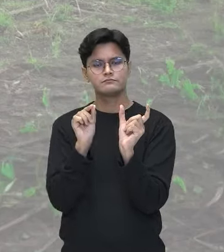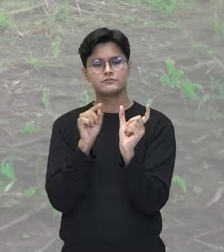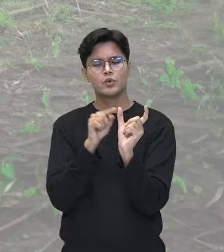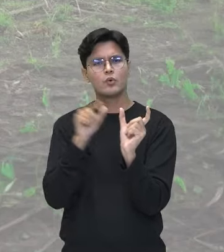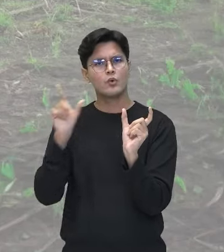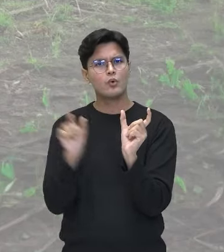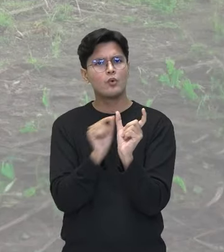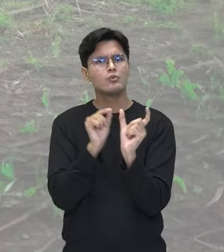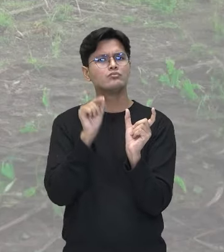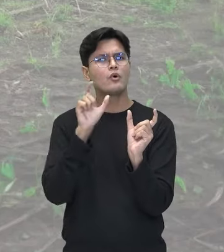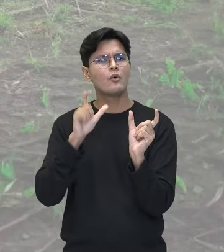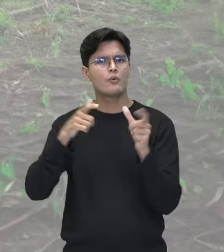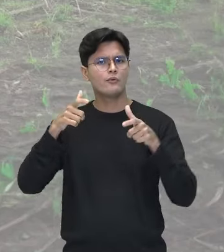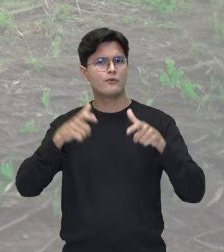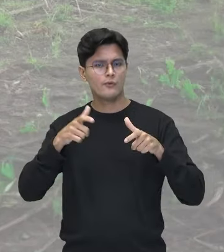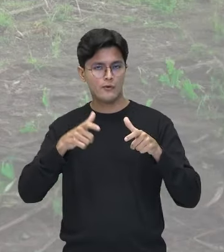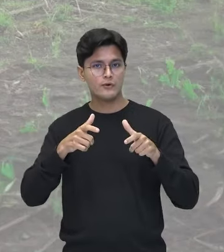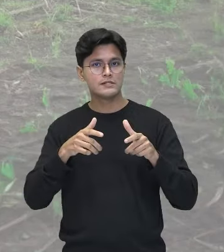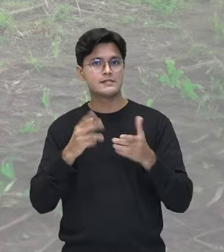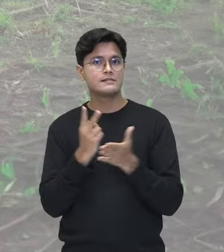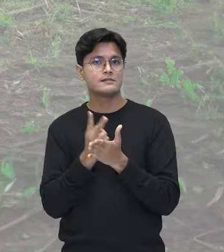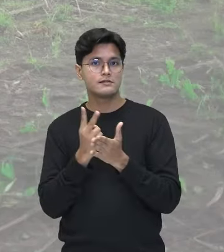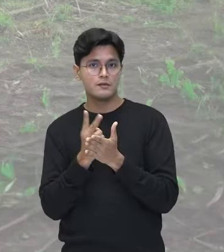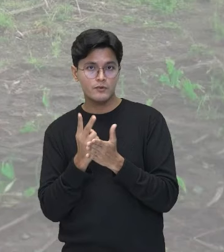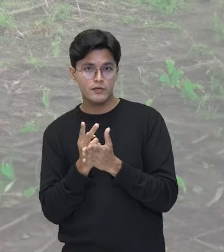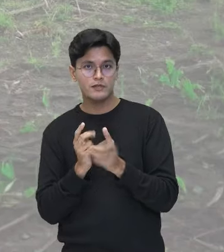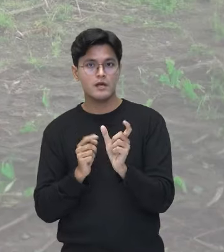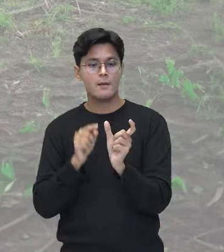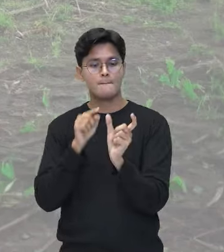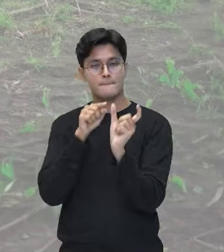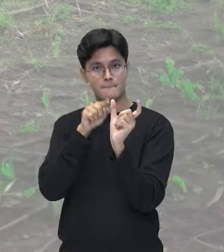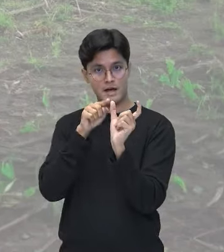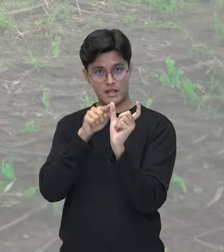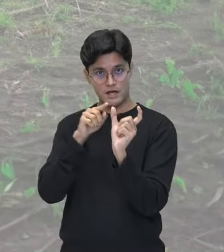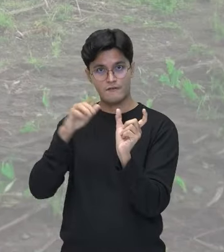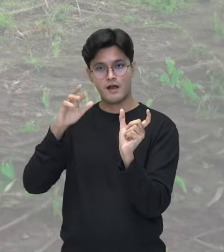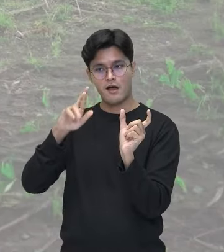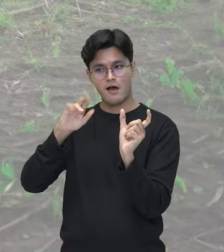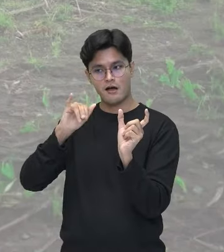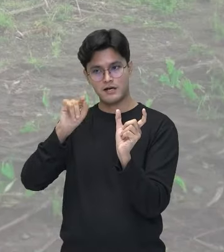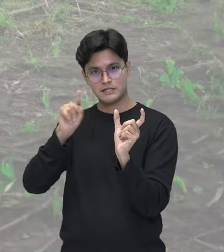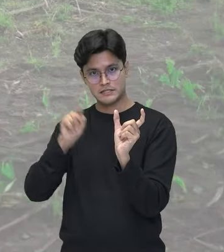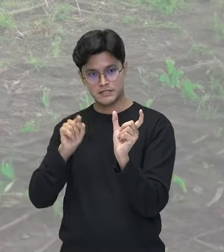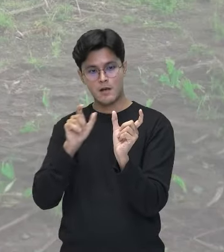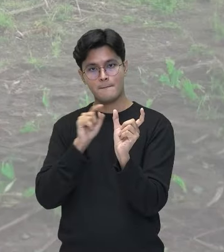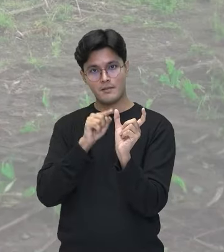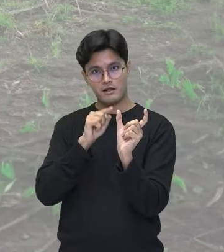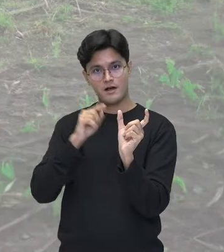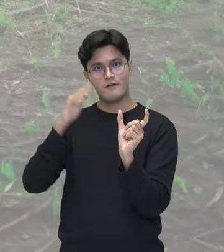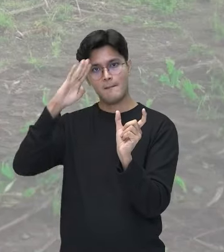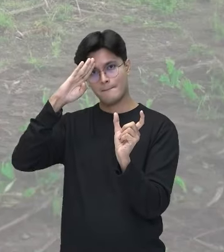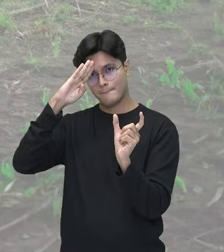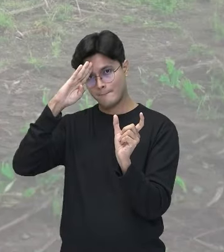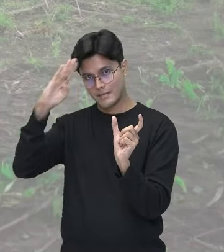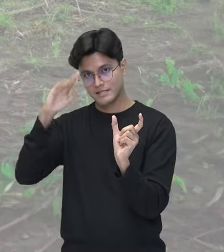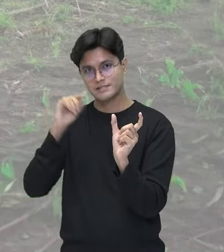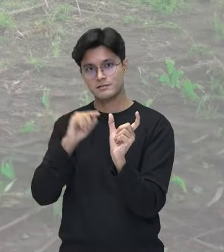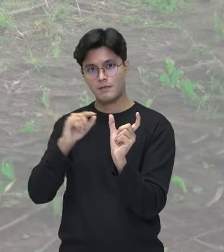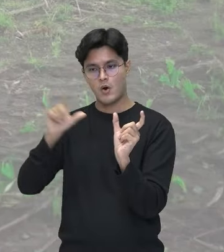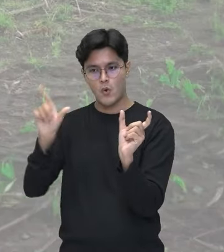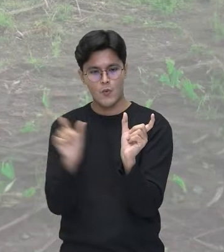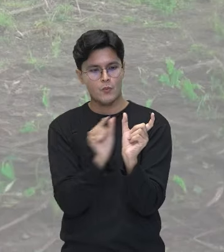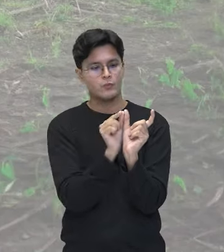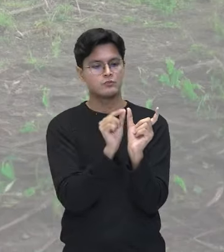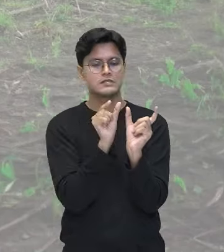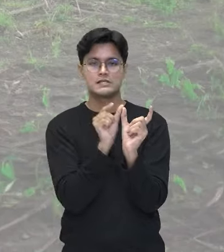sempre se encaixa na frente da palavra raiz, por isso que ele está lá na frente, ó, prefix e root. E também hoje,